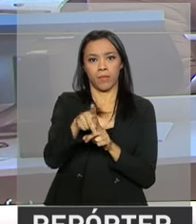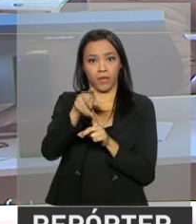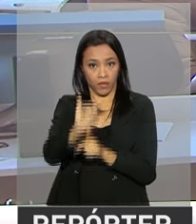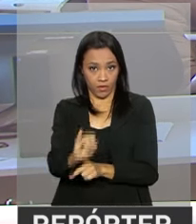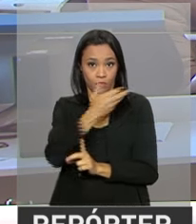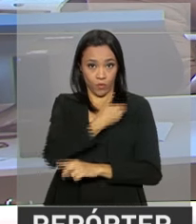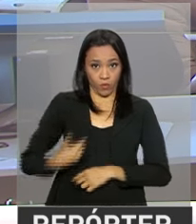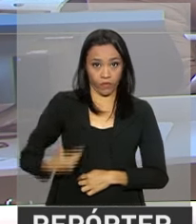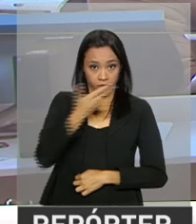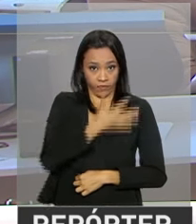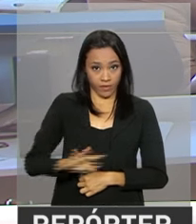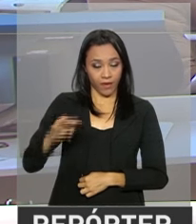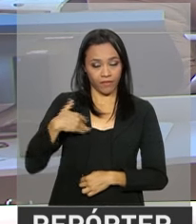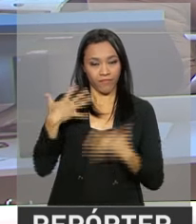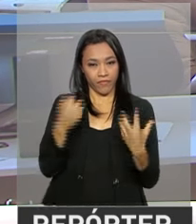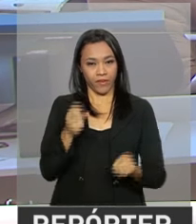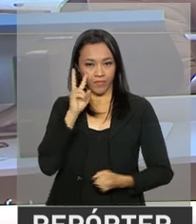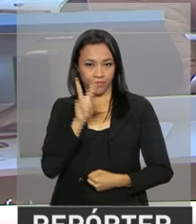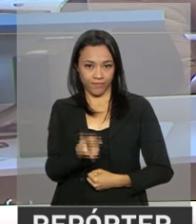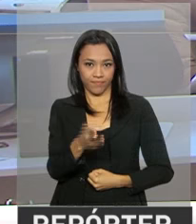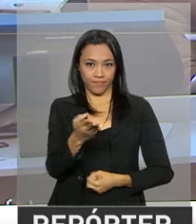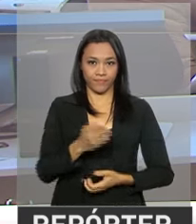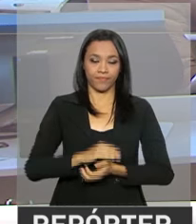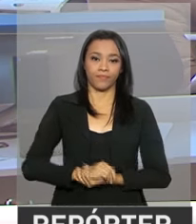federal o PPI vamos